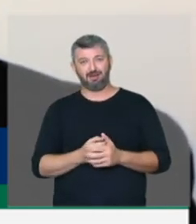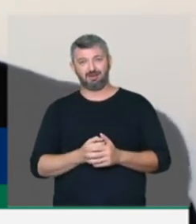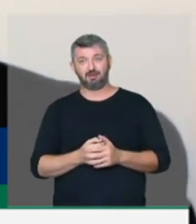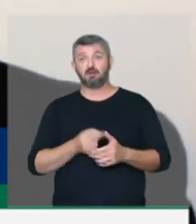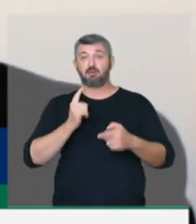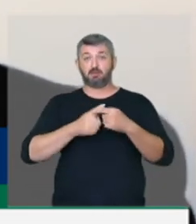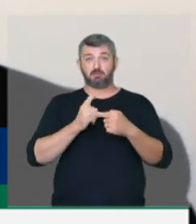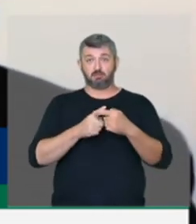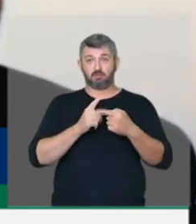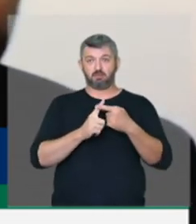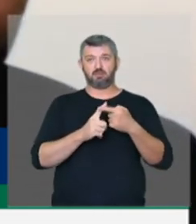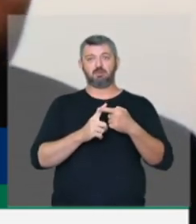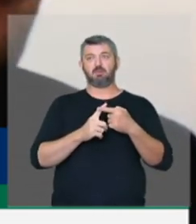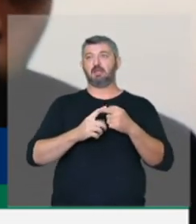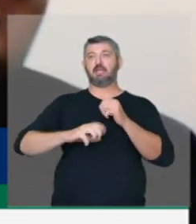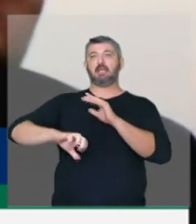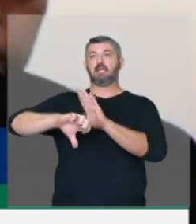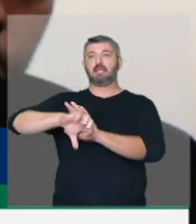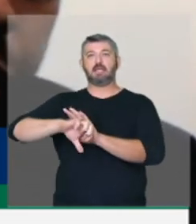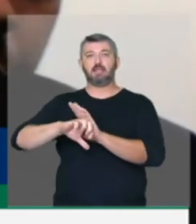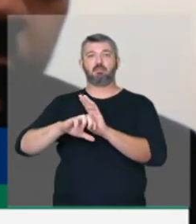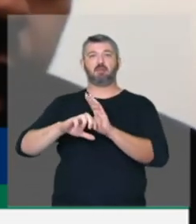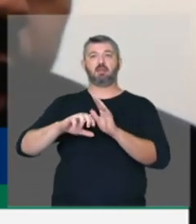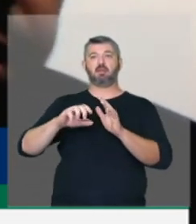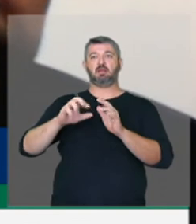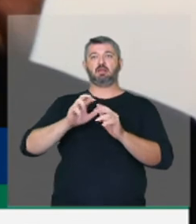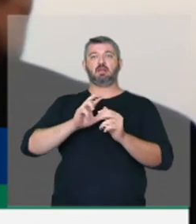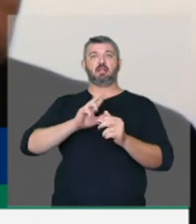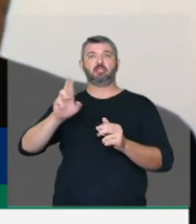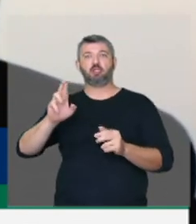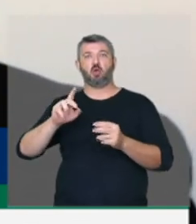como apologia a criminosos, vilipêndio oral a culto religioso